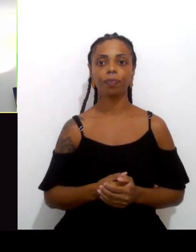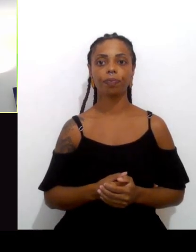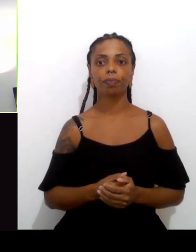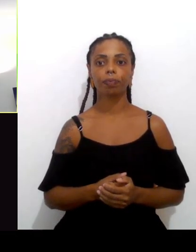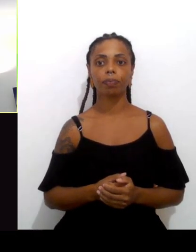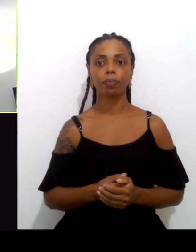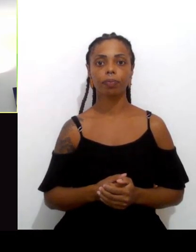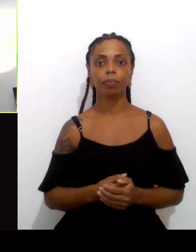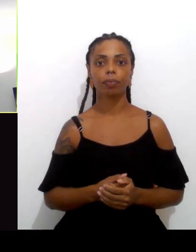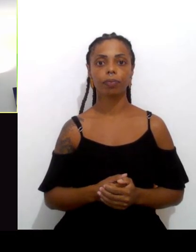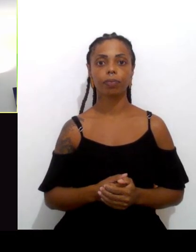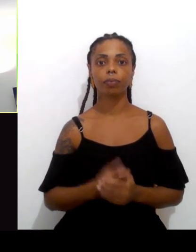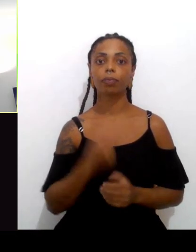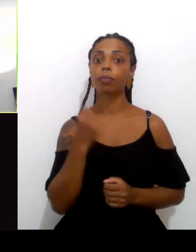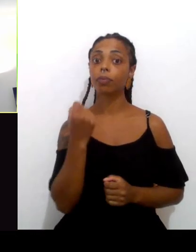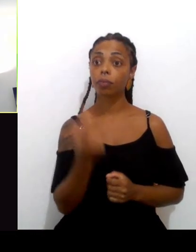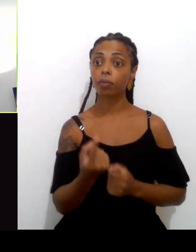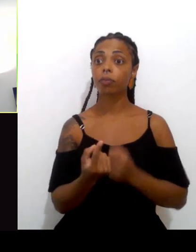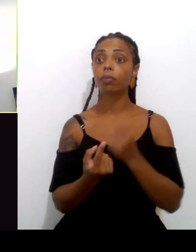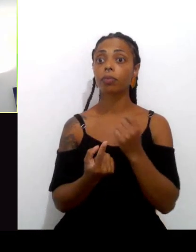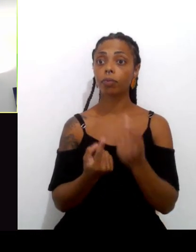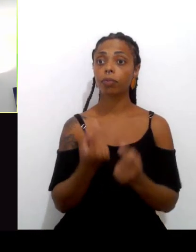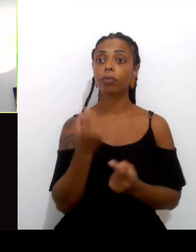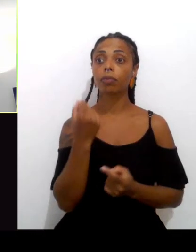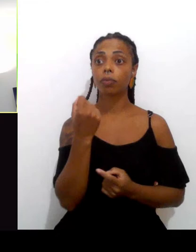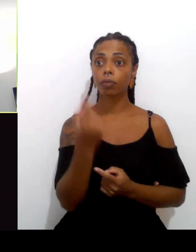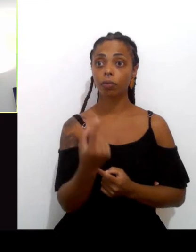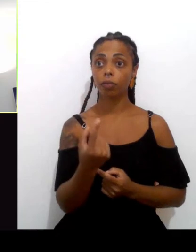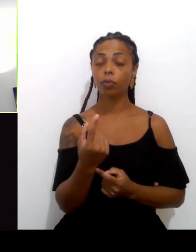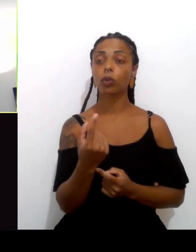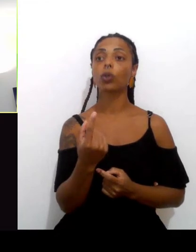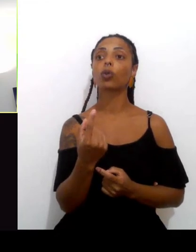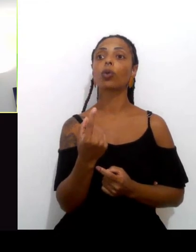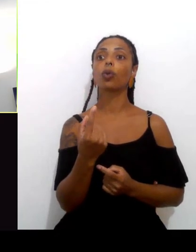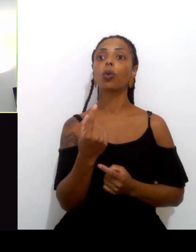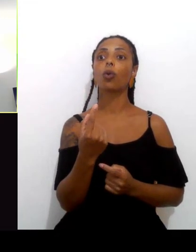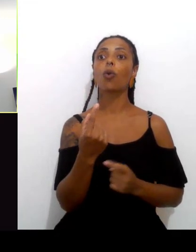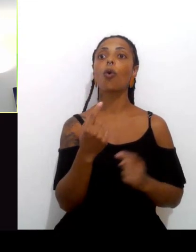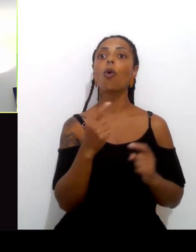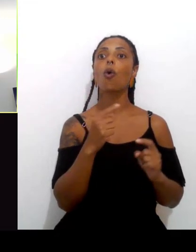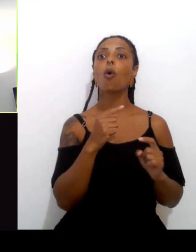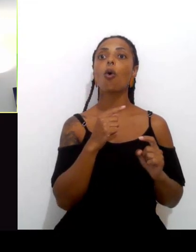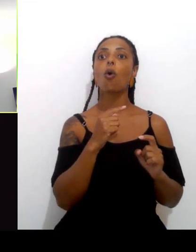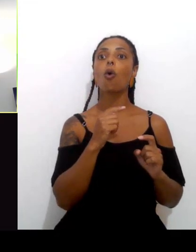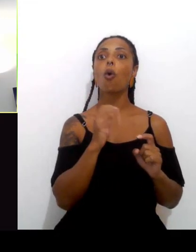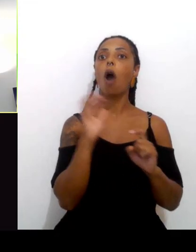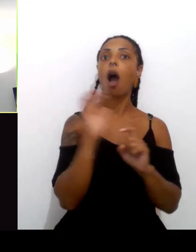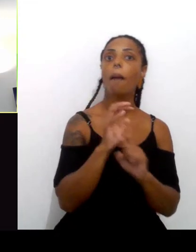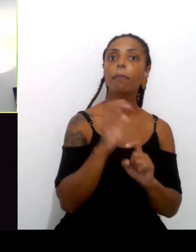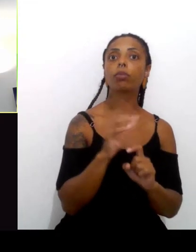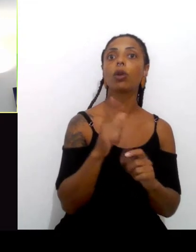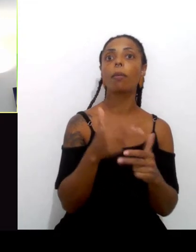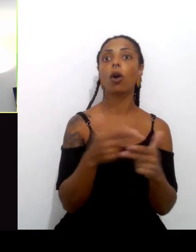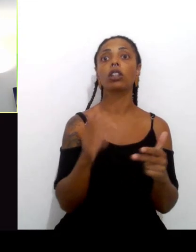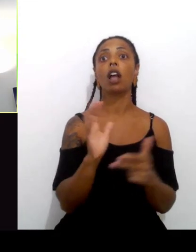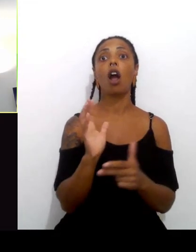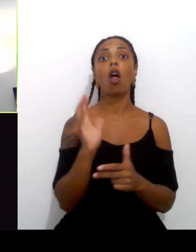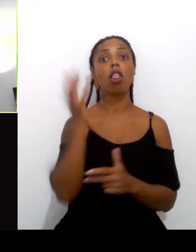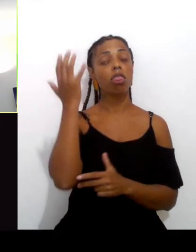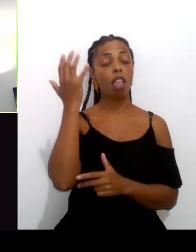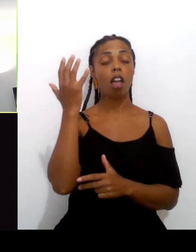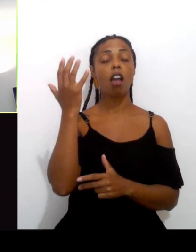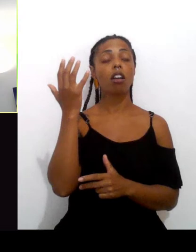Às vezes o abuso era um abuso que acontecia em uma via de Mão Dupla com todas as pessoas envolvidas